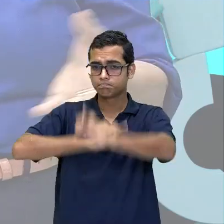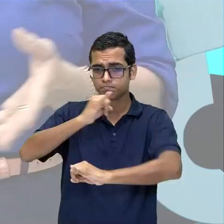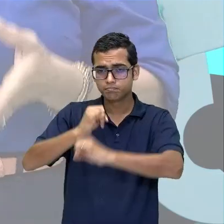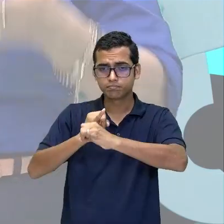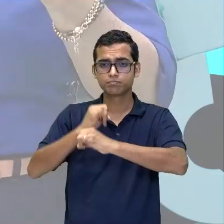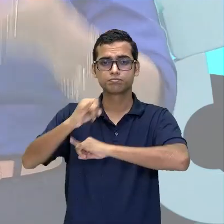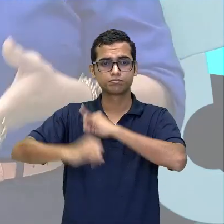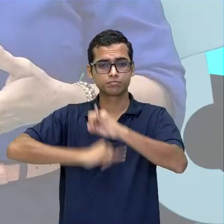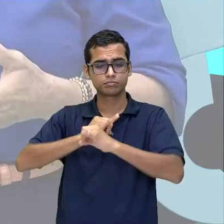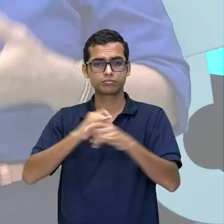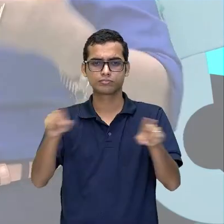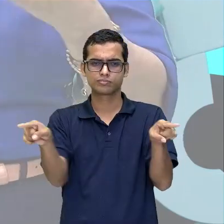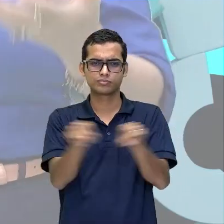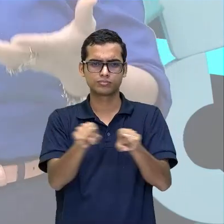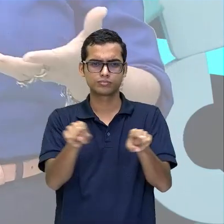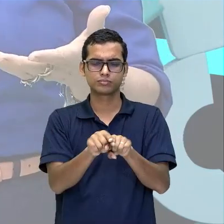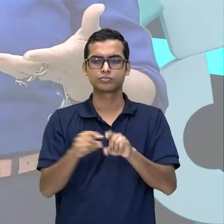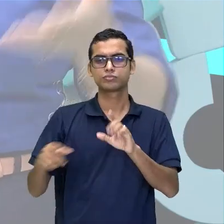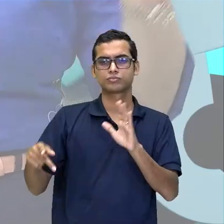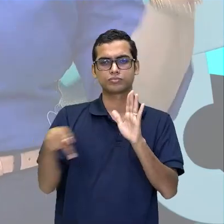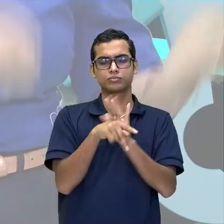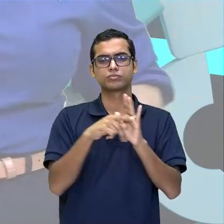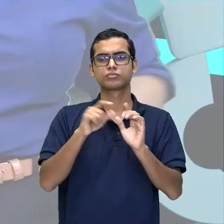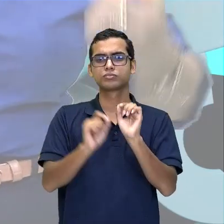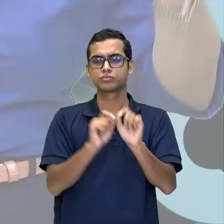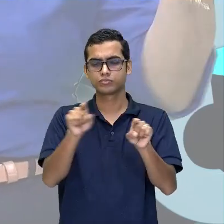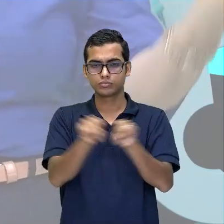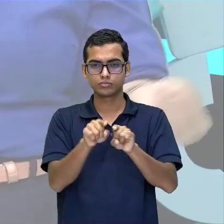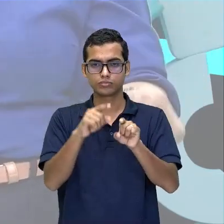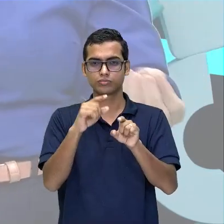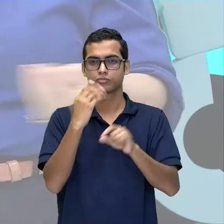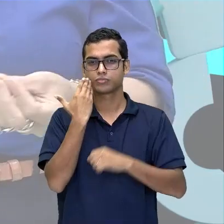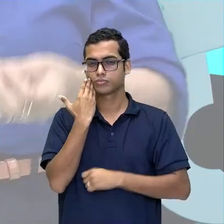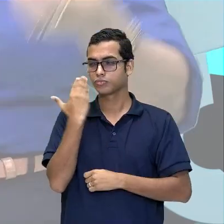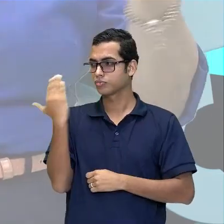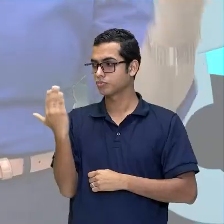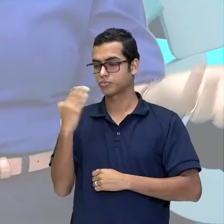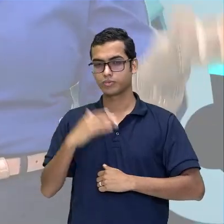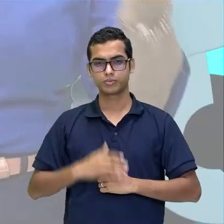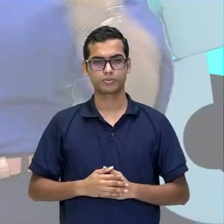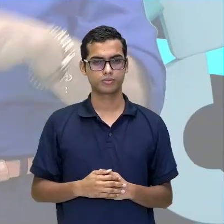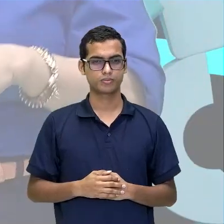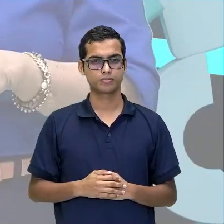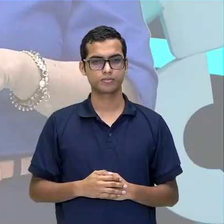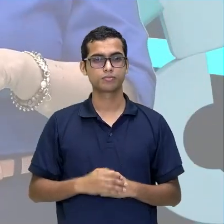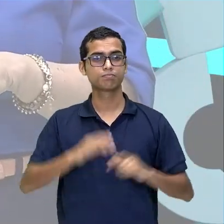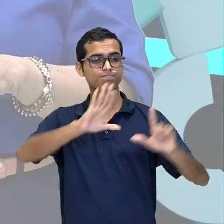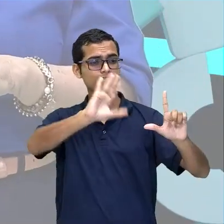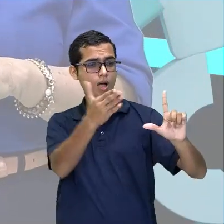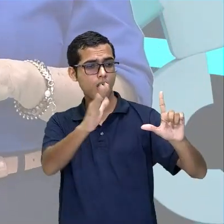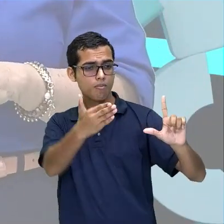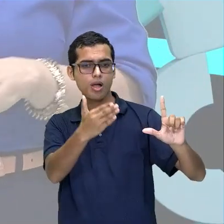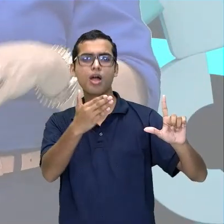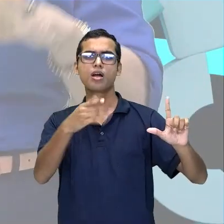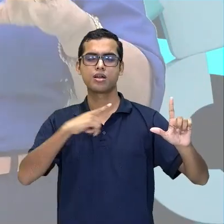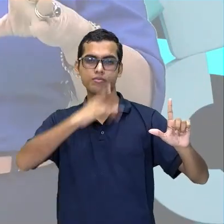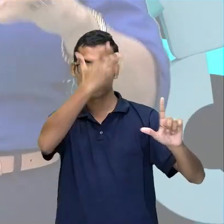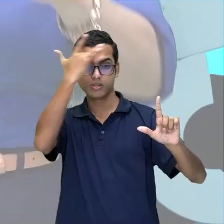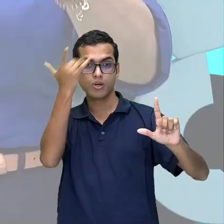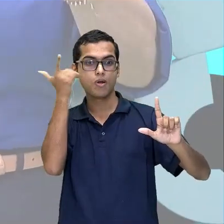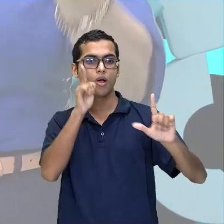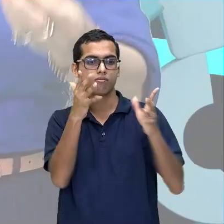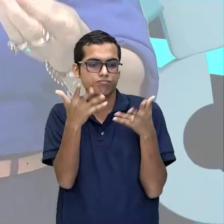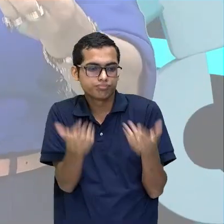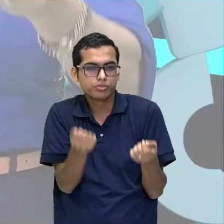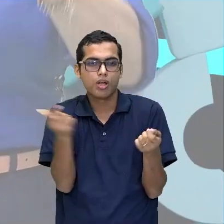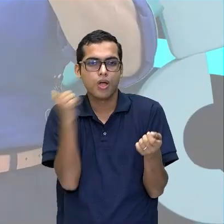hipermídia vai destacar essa necessidade de o usuário ter o conhecimento, ter o letramento digital. Porque